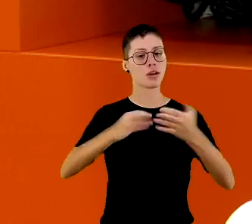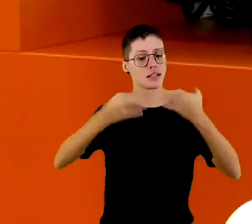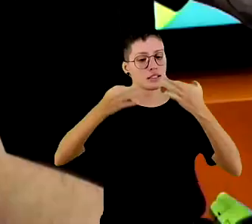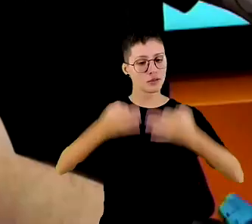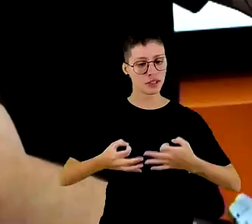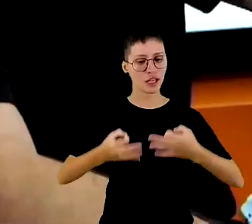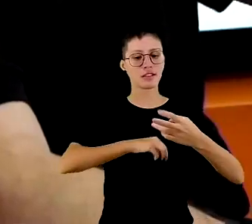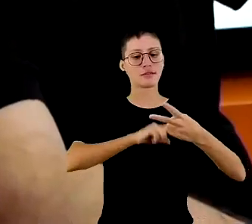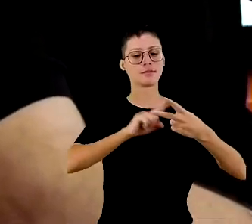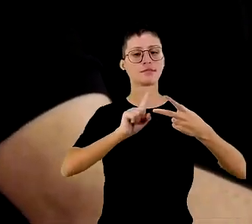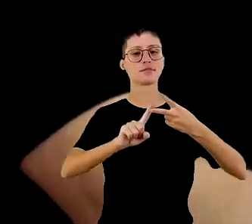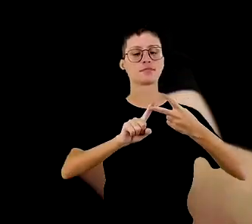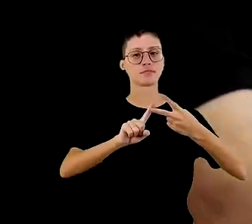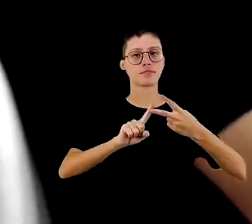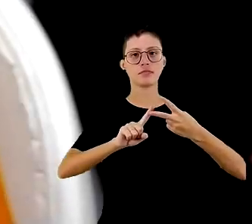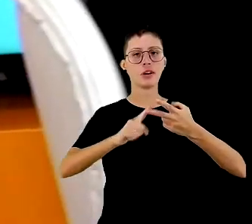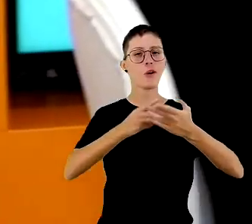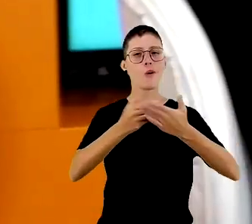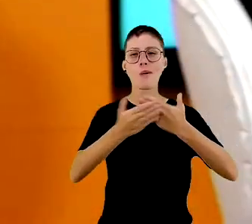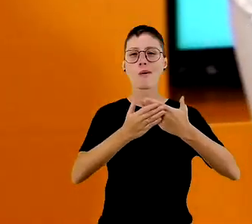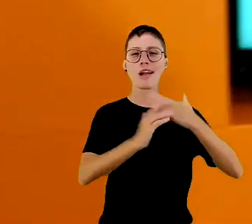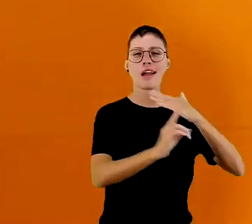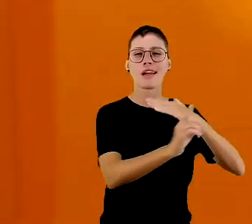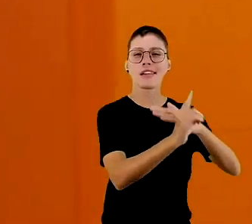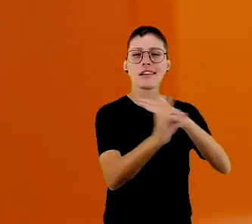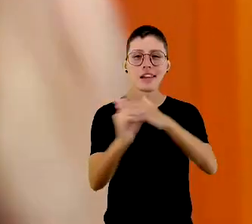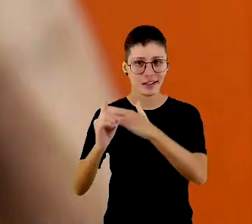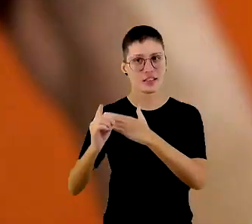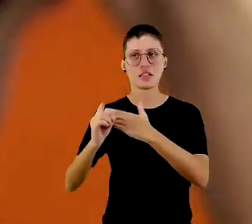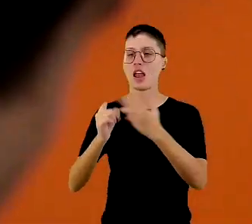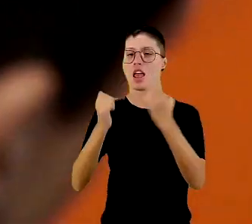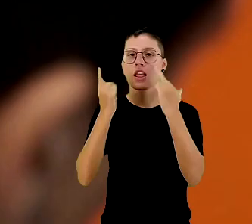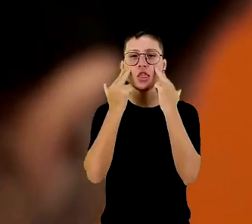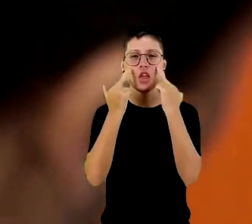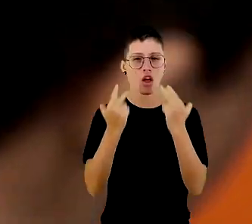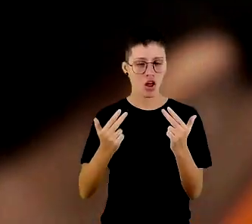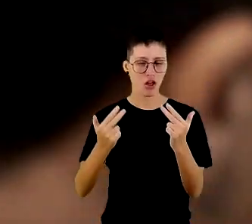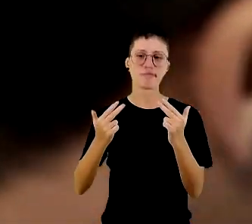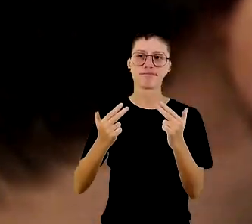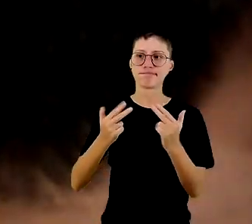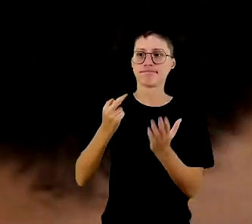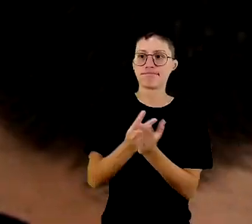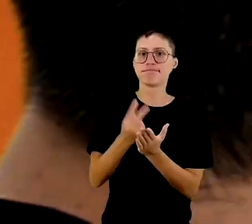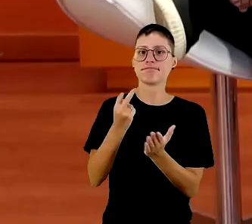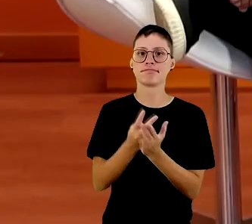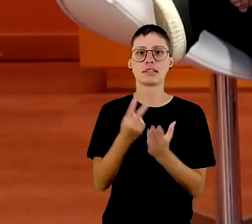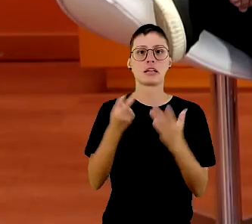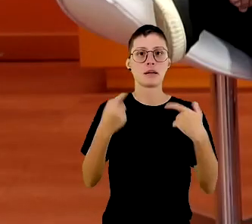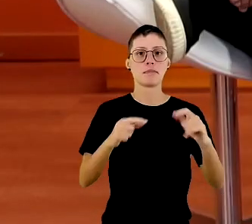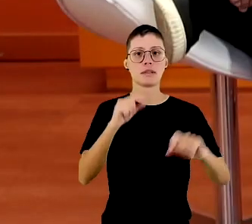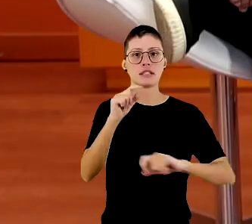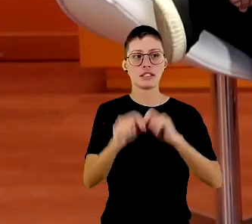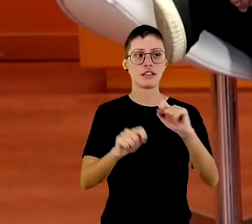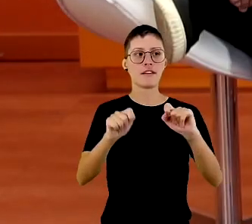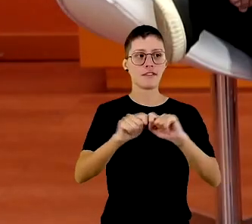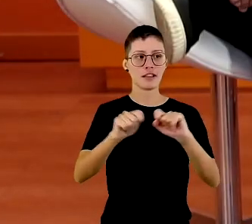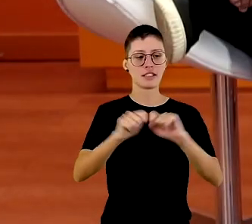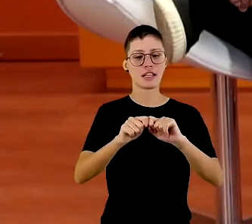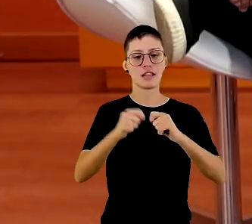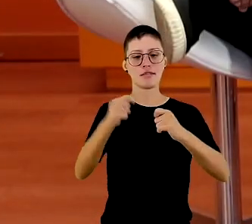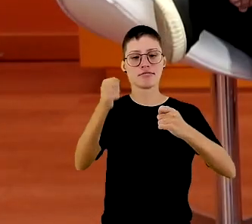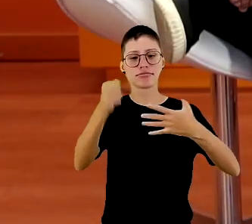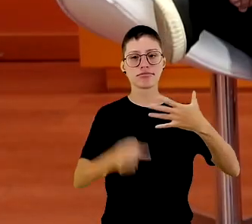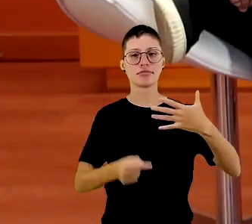Segundo, todo cliente, frequentemente, ele vai ter que fazer a anuência dele, né, diante